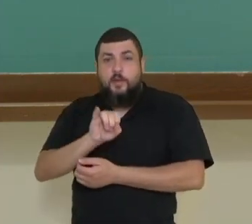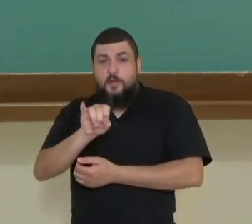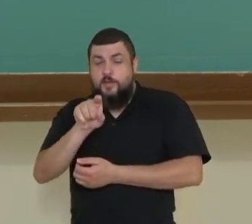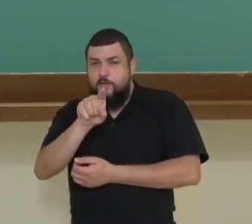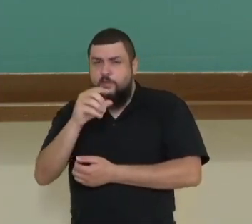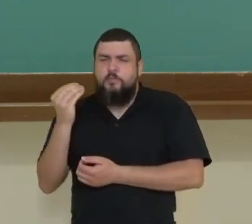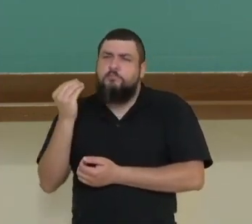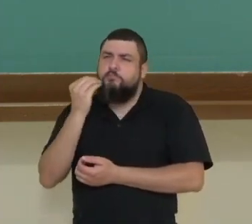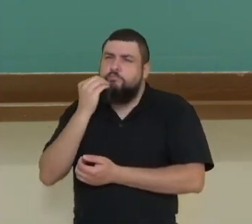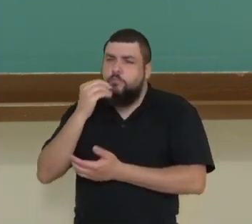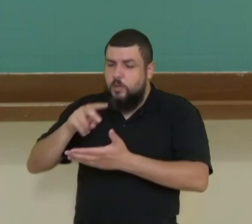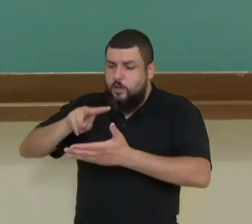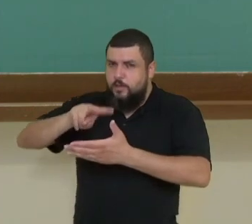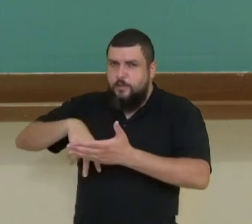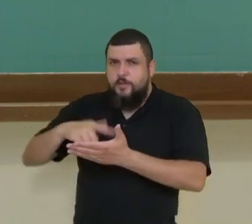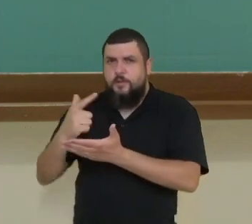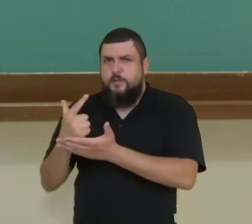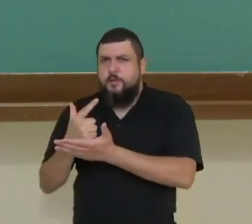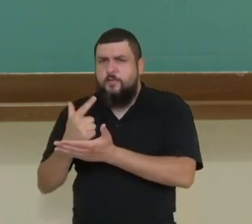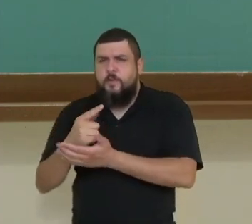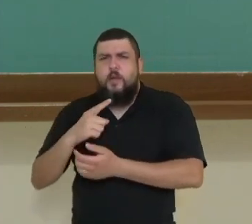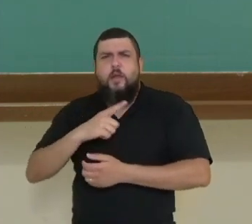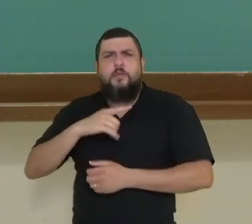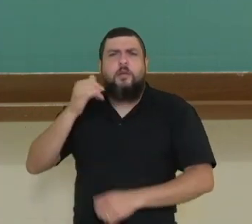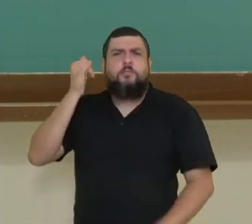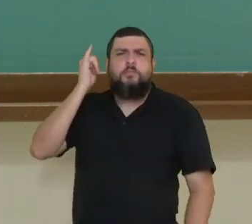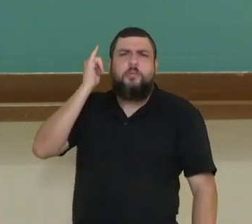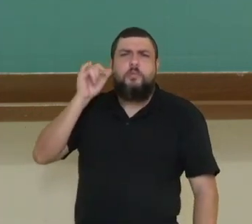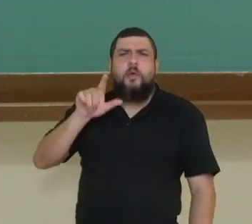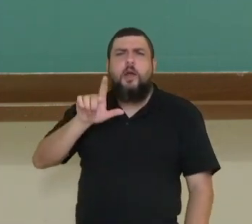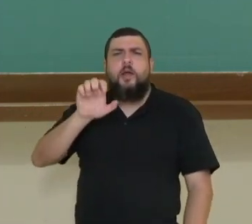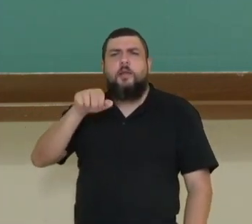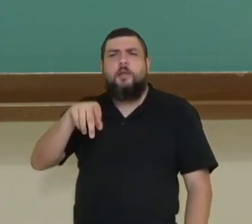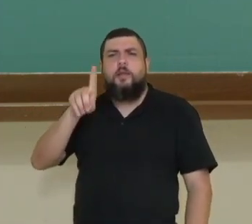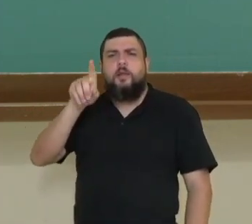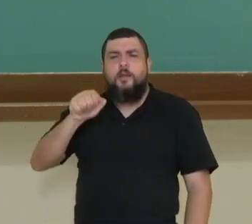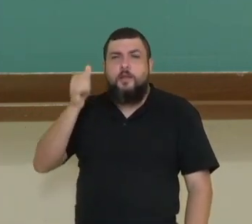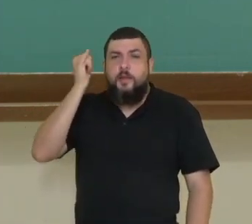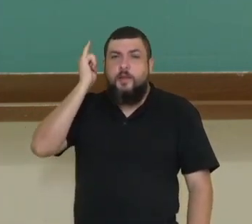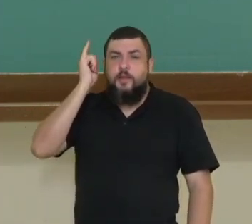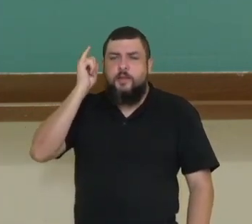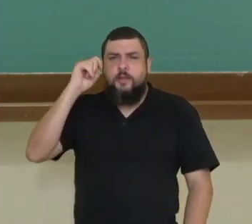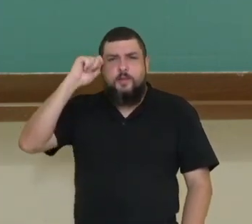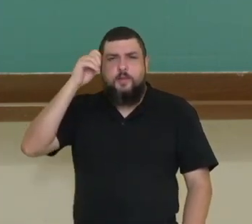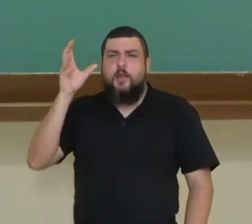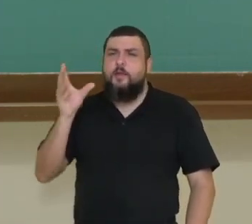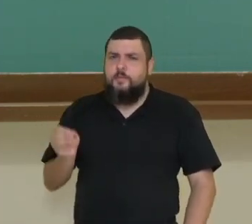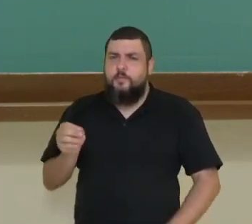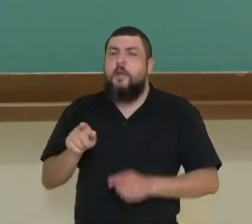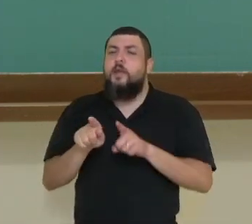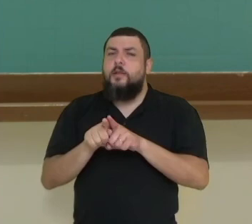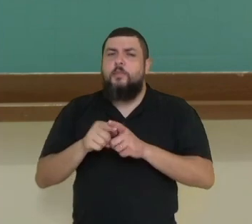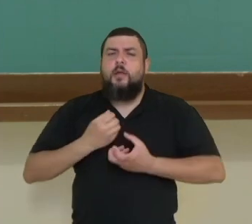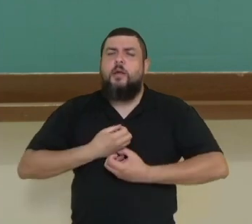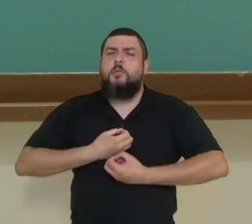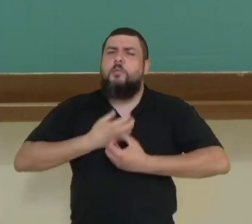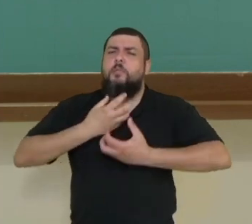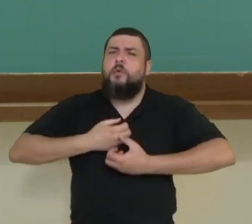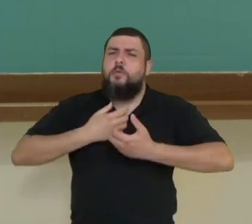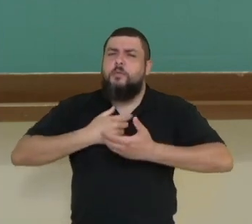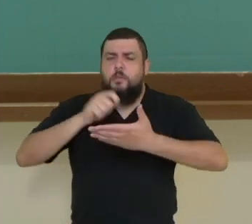você vai ter contato com as lendas africanas, você vai ver na poesia que ele também fala sobre